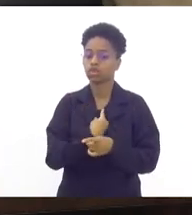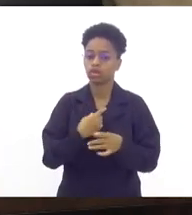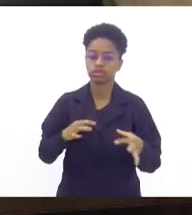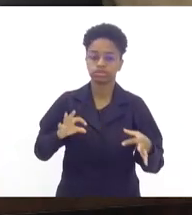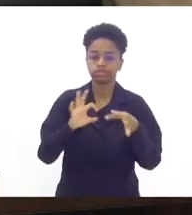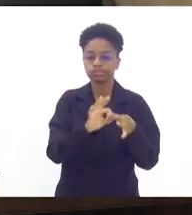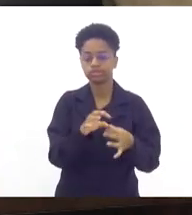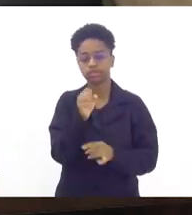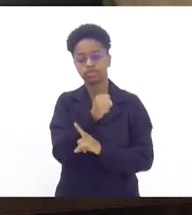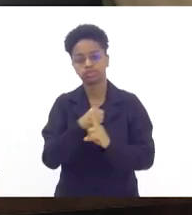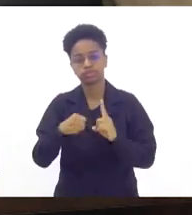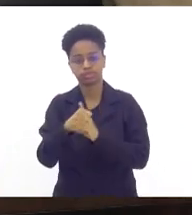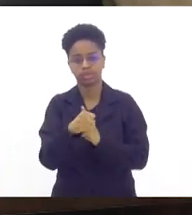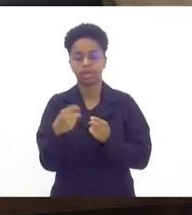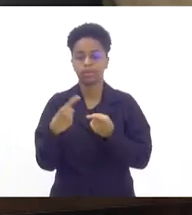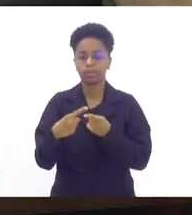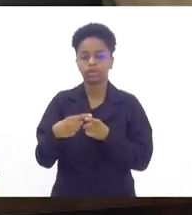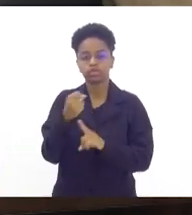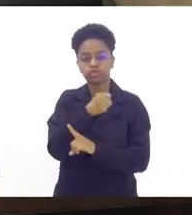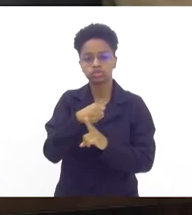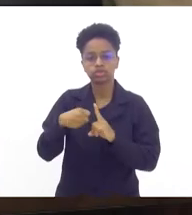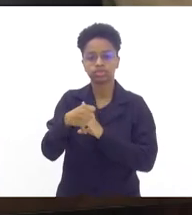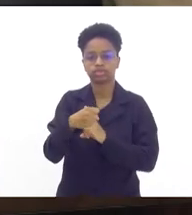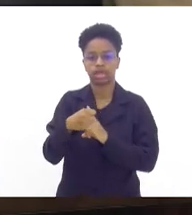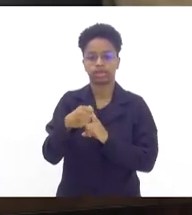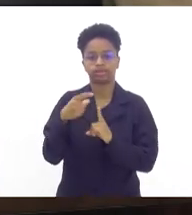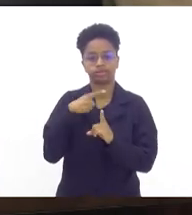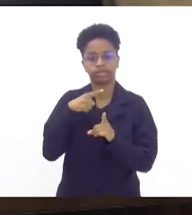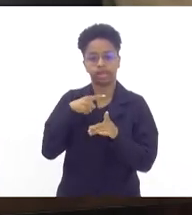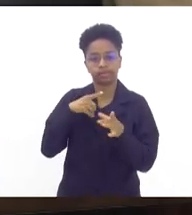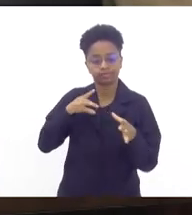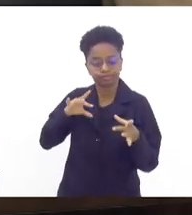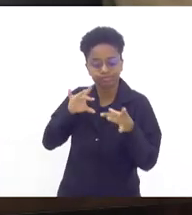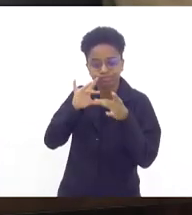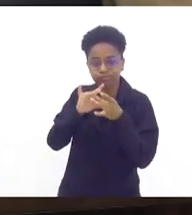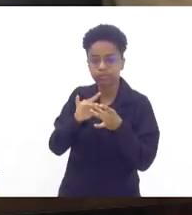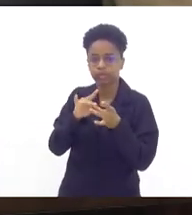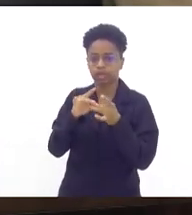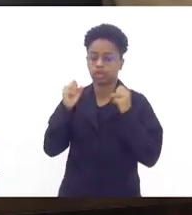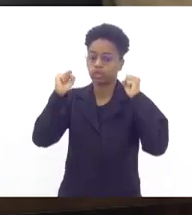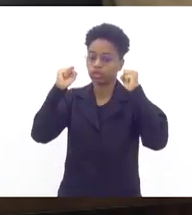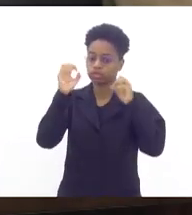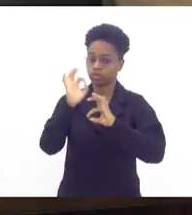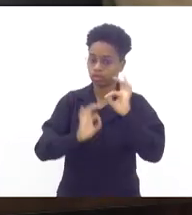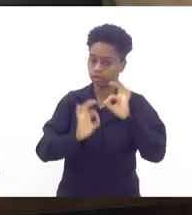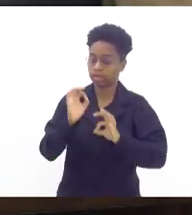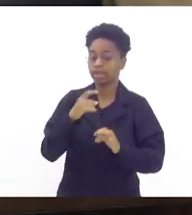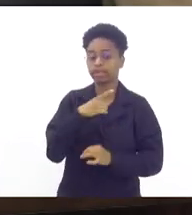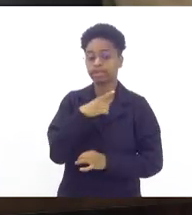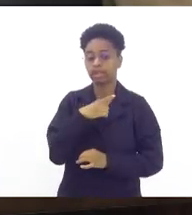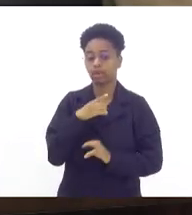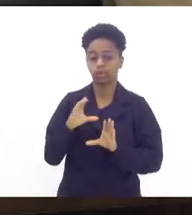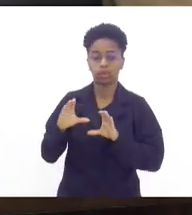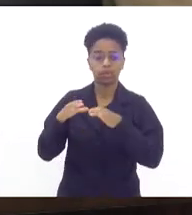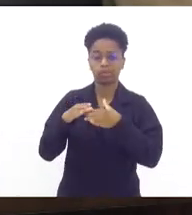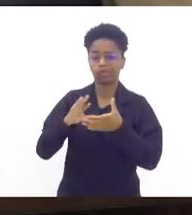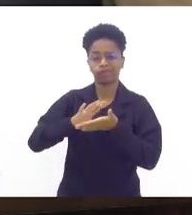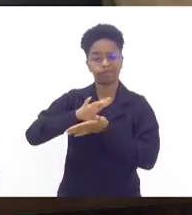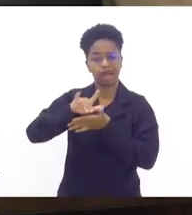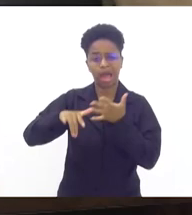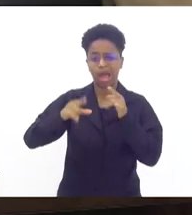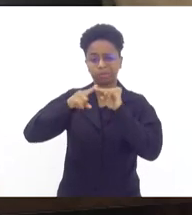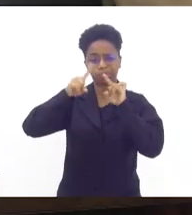uma sociedade a sociedade está inserida dentro das torcidas organizadas nós ali nas torcidas organizadas nós temos da Classe A classe de é